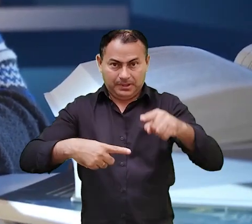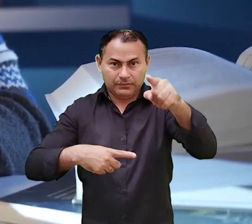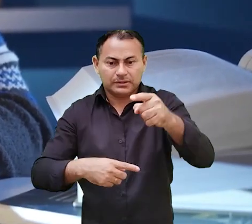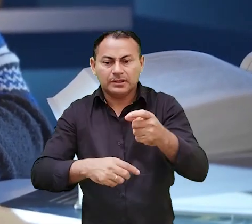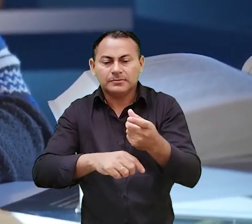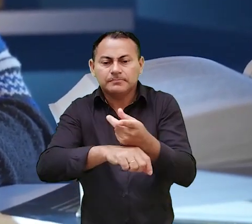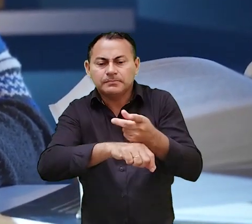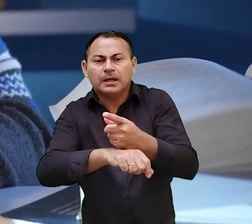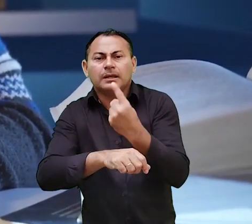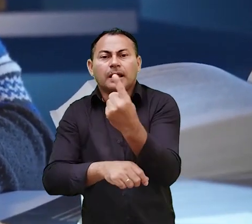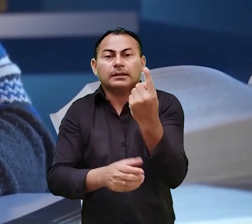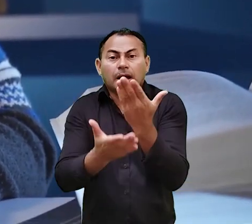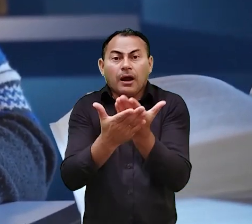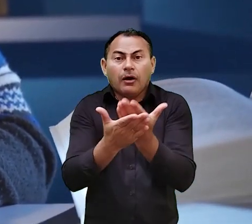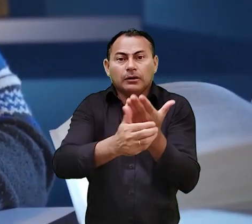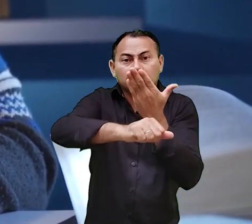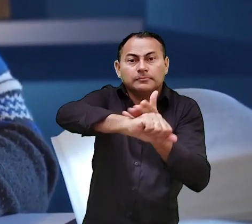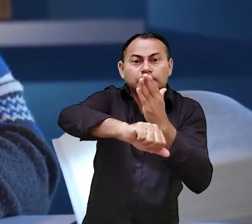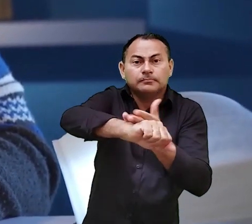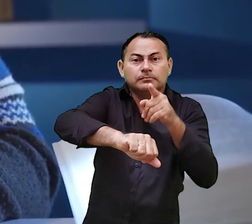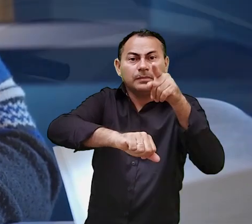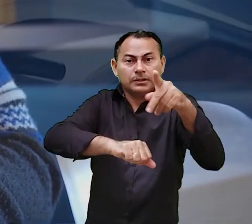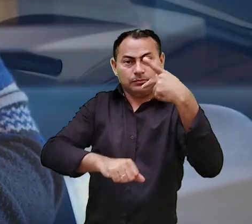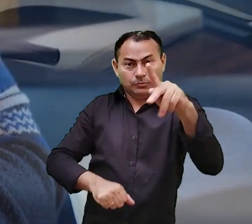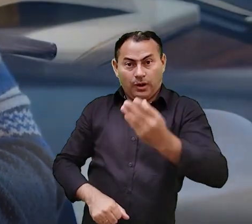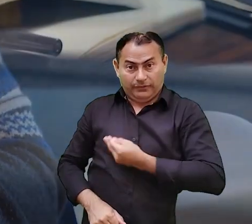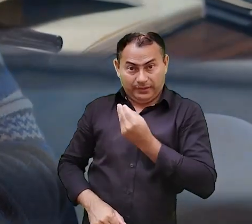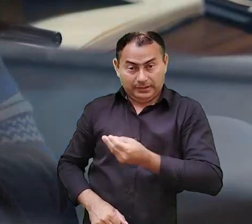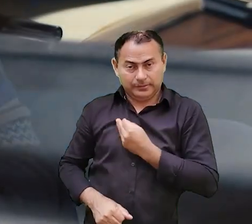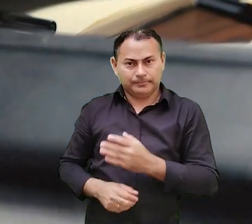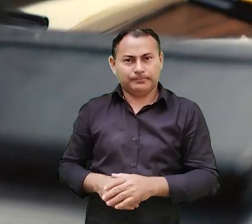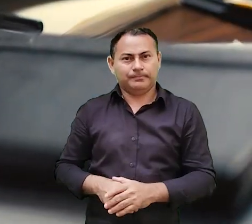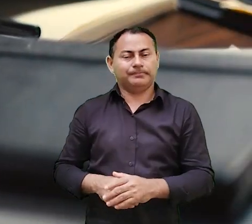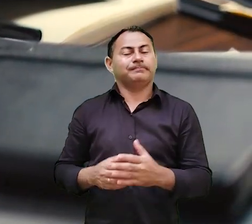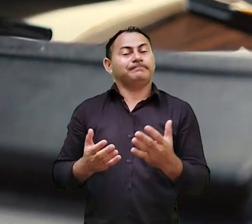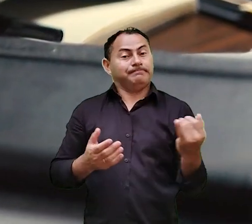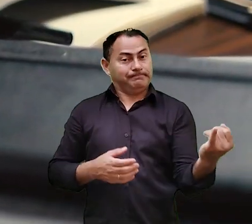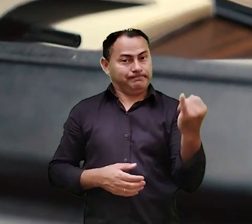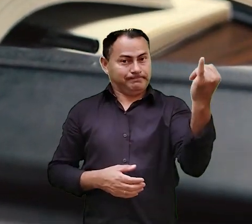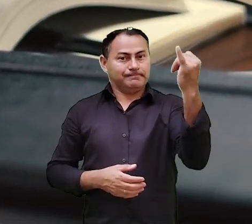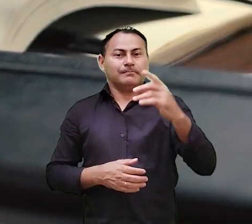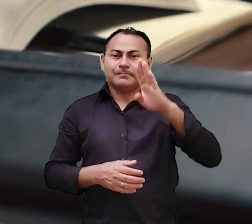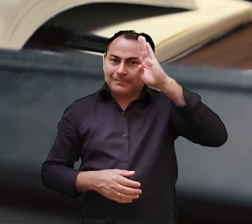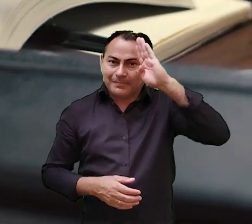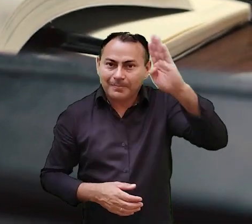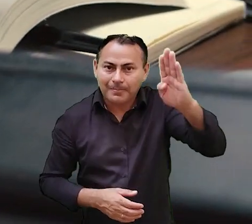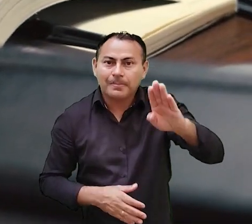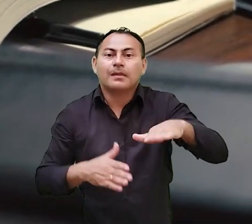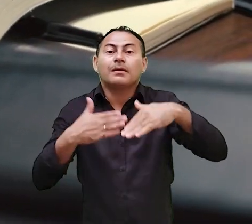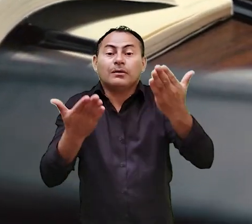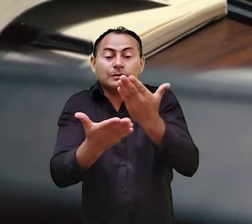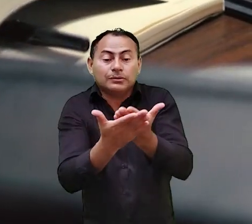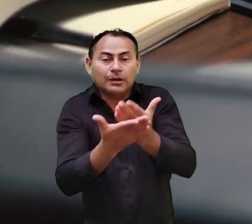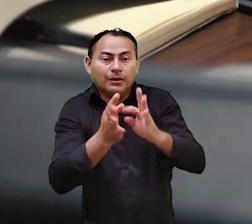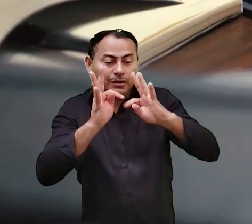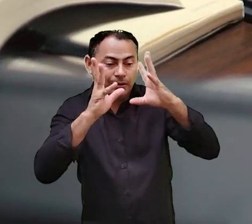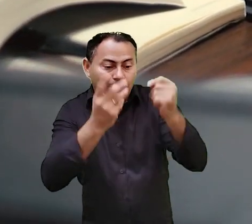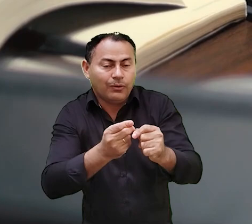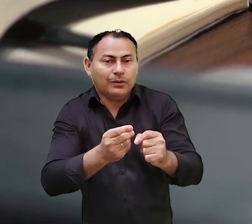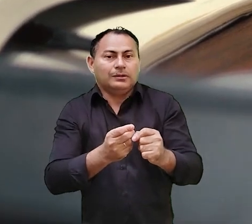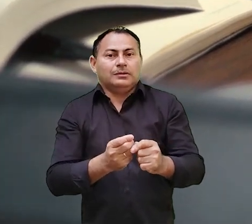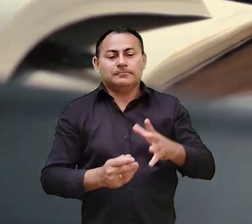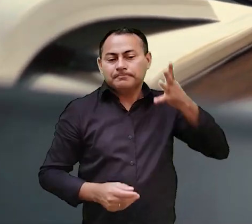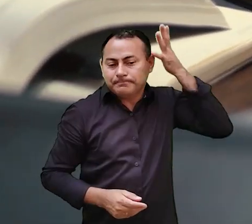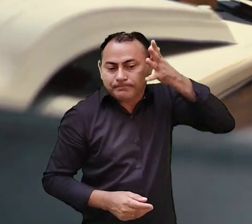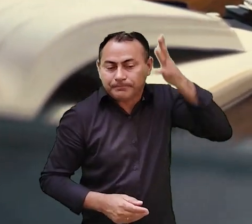fico desafiando você a buscar em cada aula uma aplicação para a sua vida. Isso é muito importante, principalmente quando